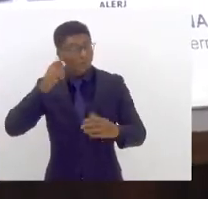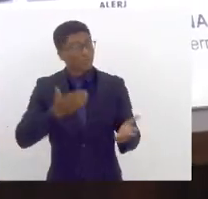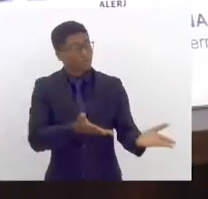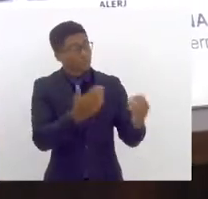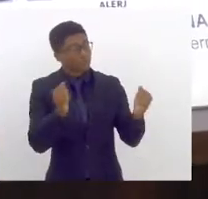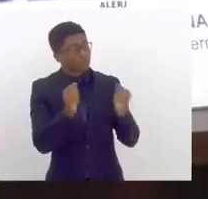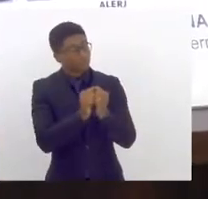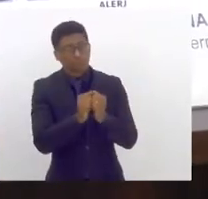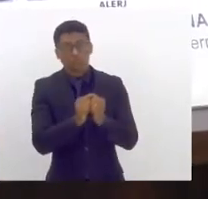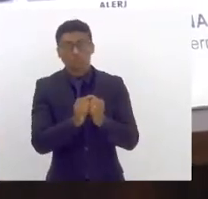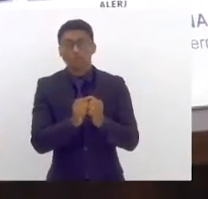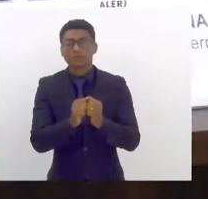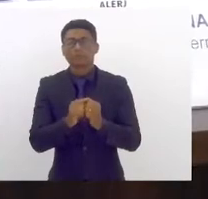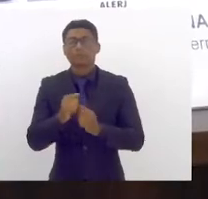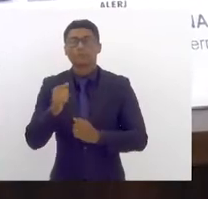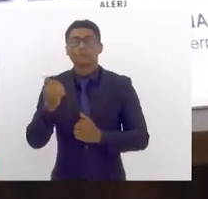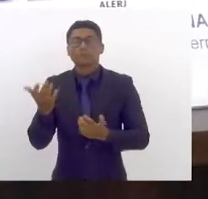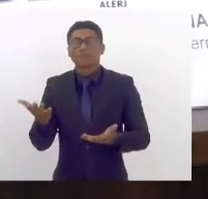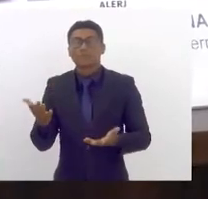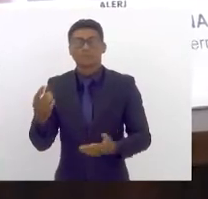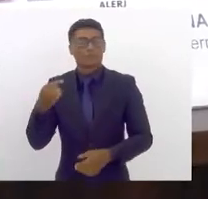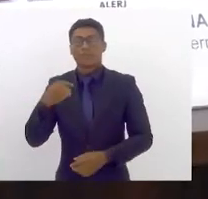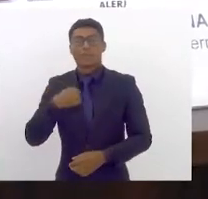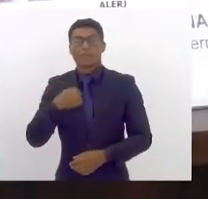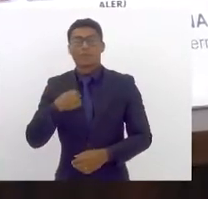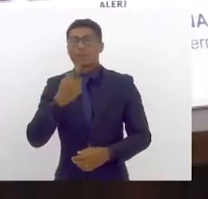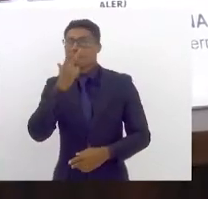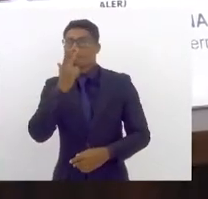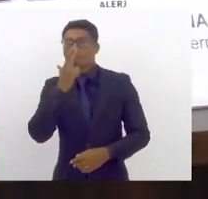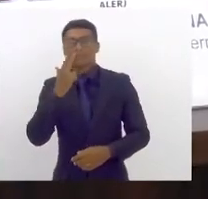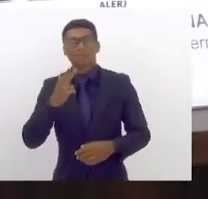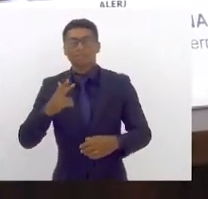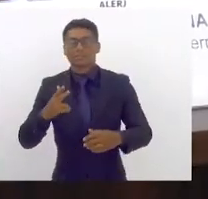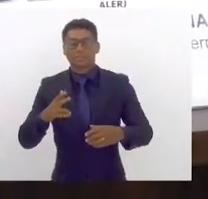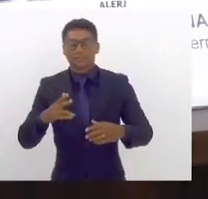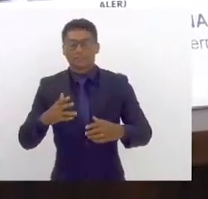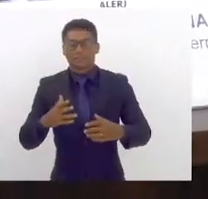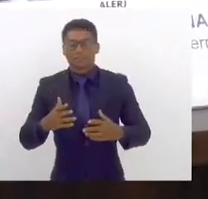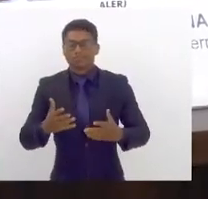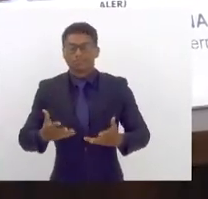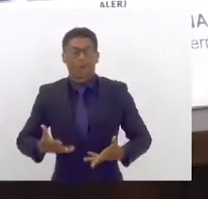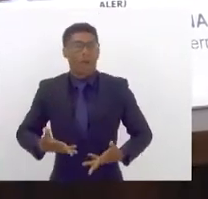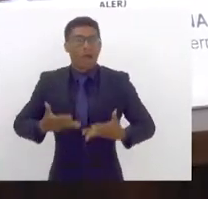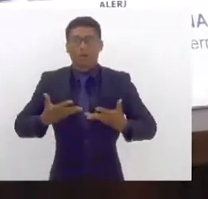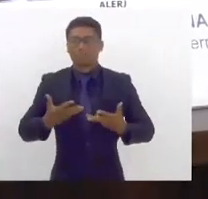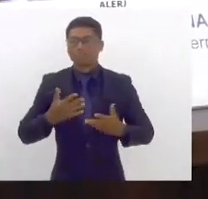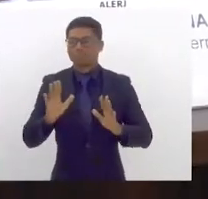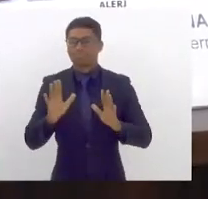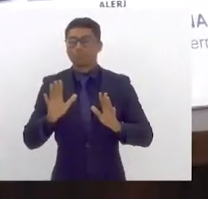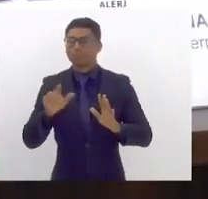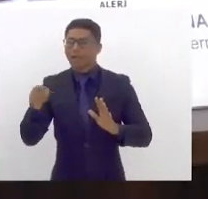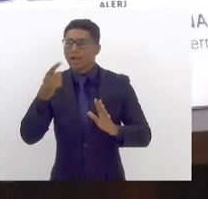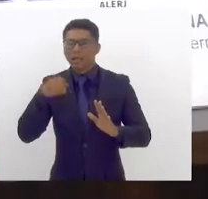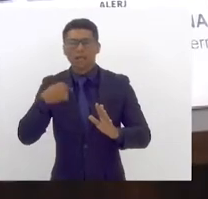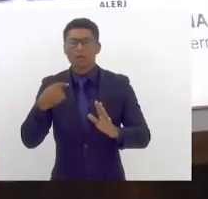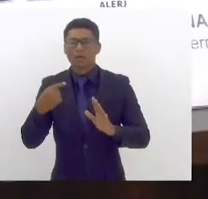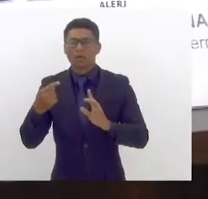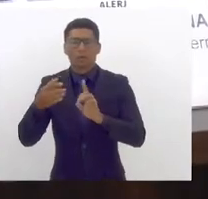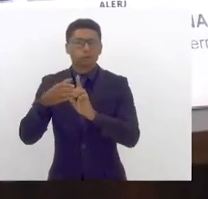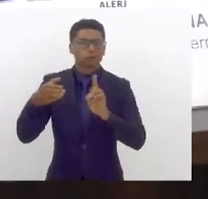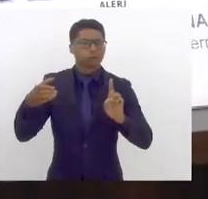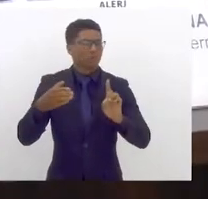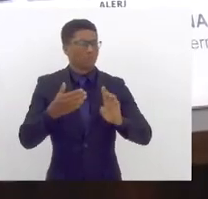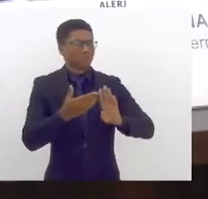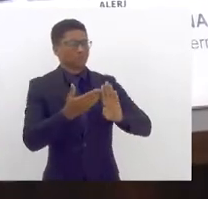eu sei que ela sabe que eu não tava então em condições de fazer mas ela não me excluiu em nenhum momento de de nada então